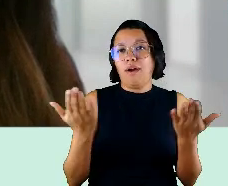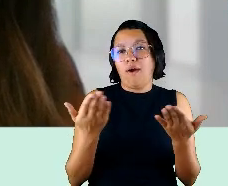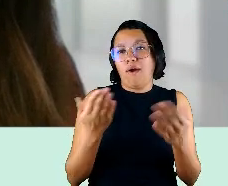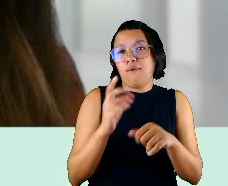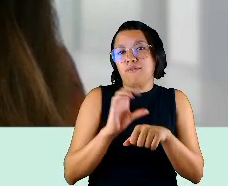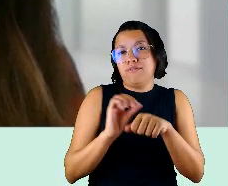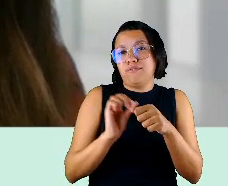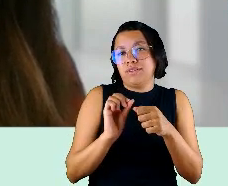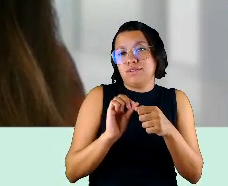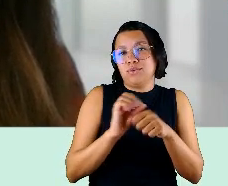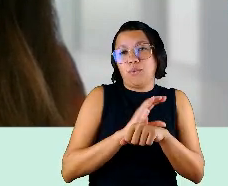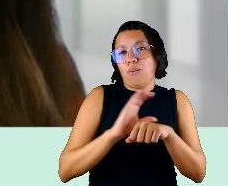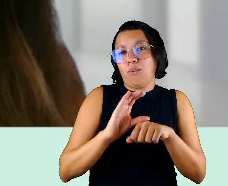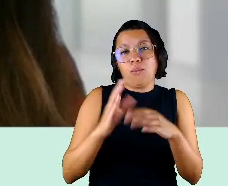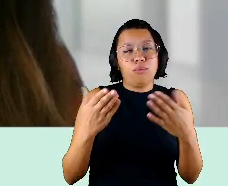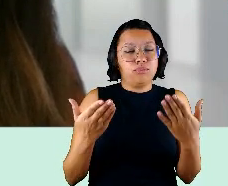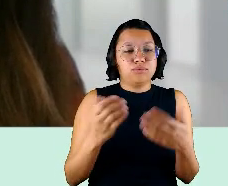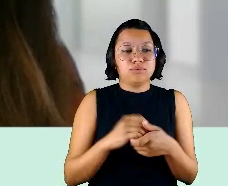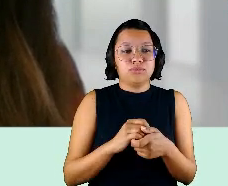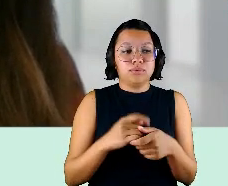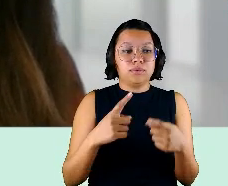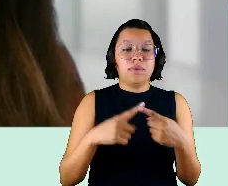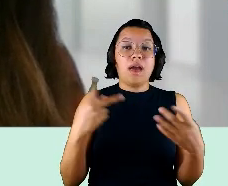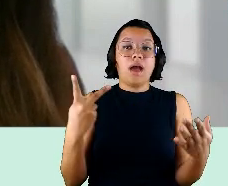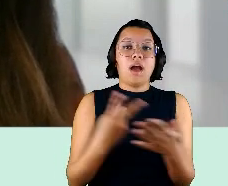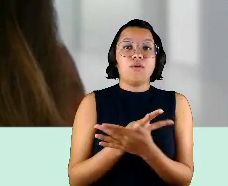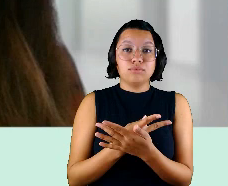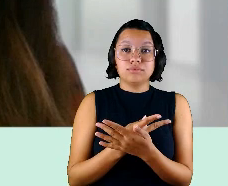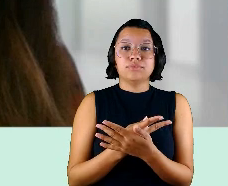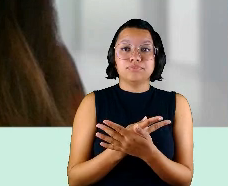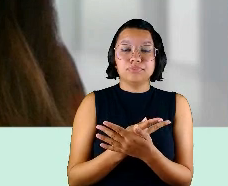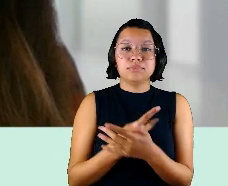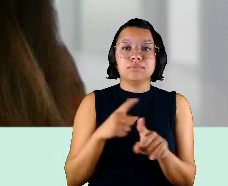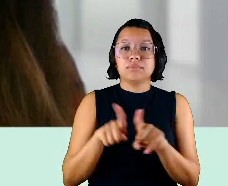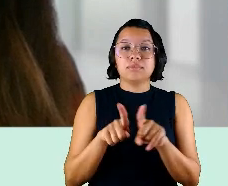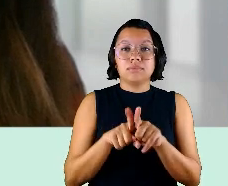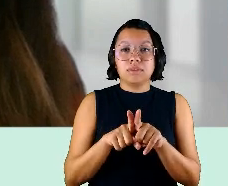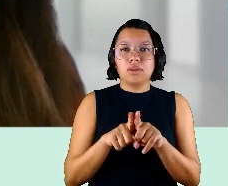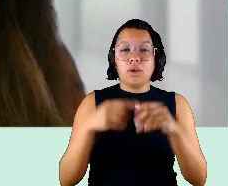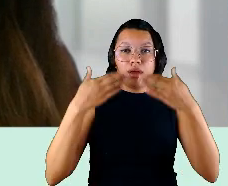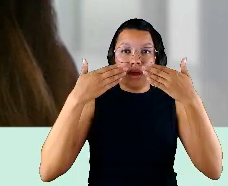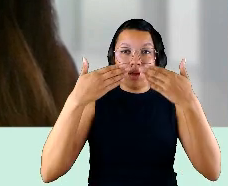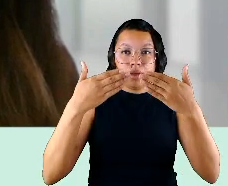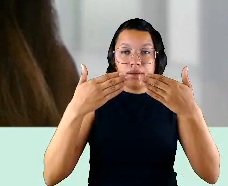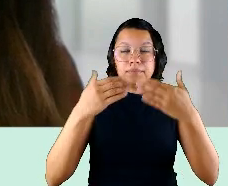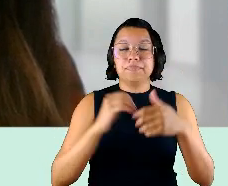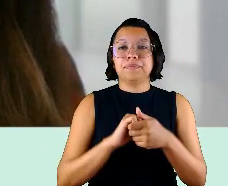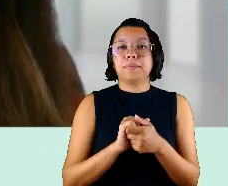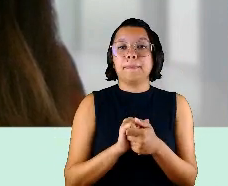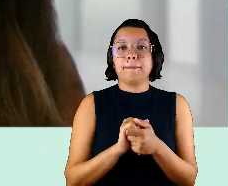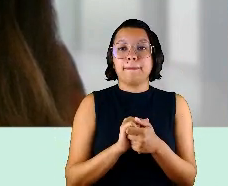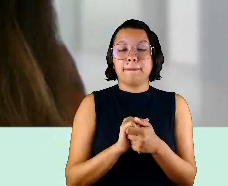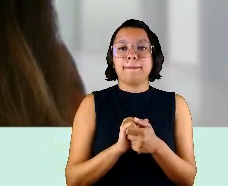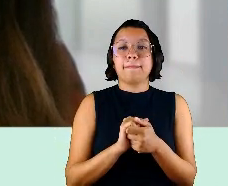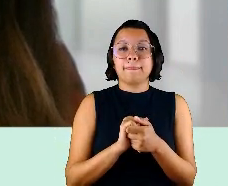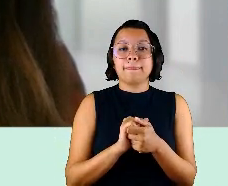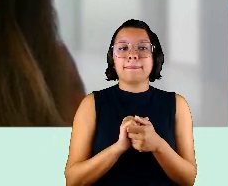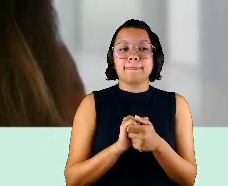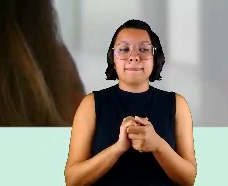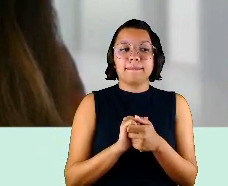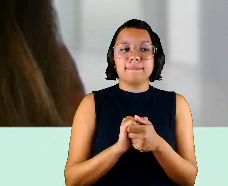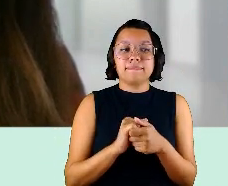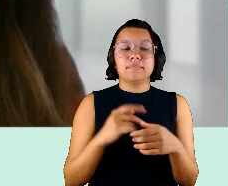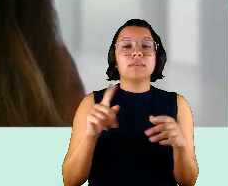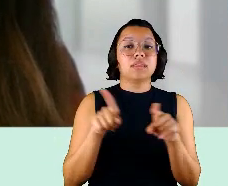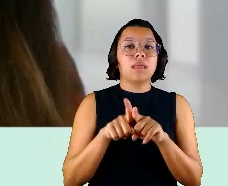estamos fazendo tudo isso. E isso também aconteceu com as audiências, está acontecendo com as audiências por aí, e está